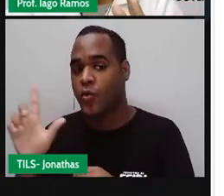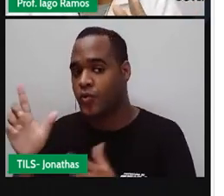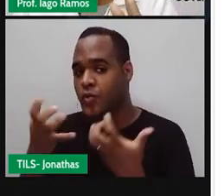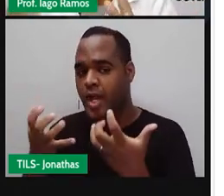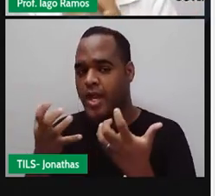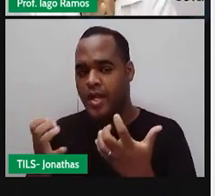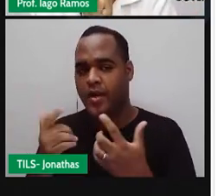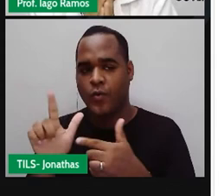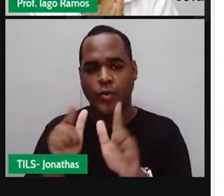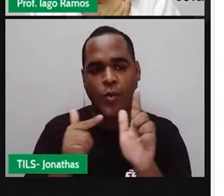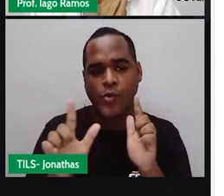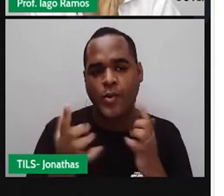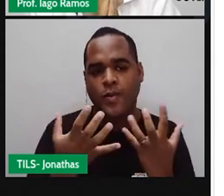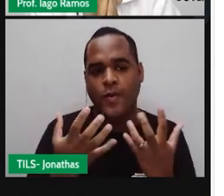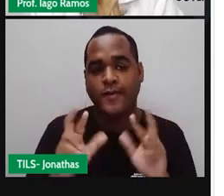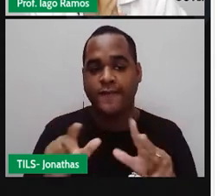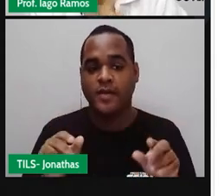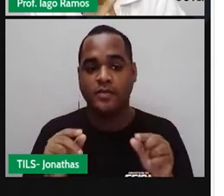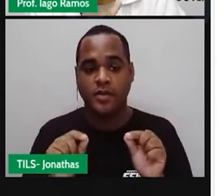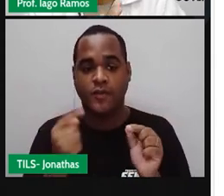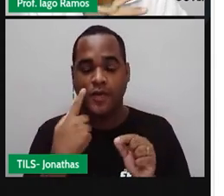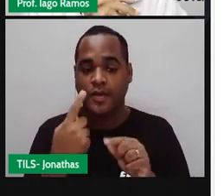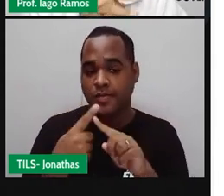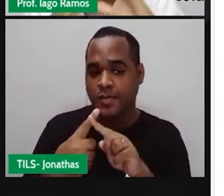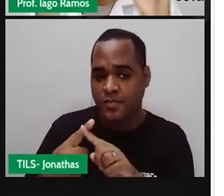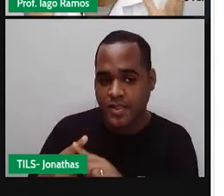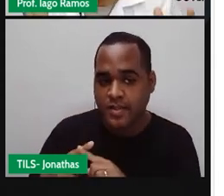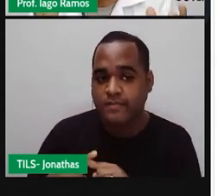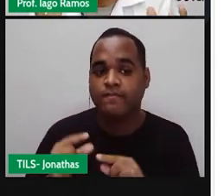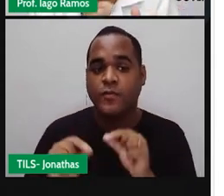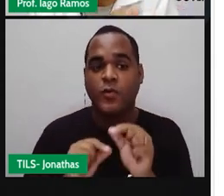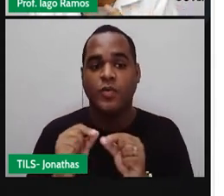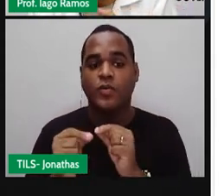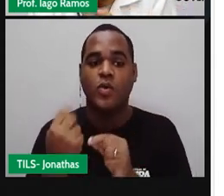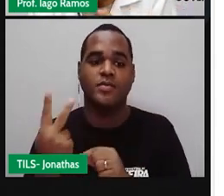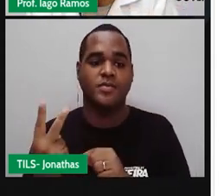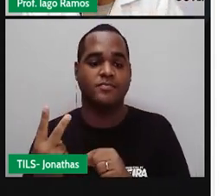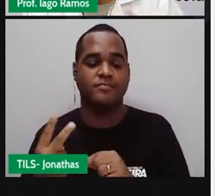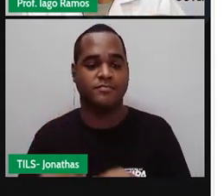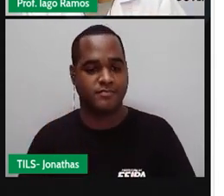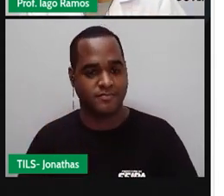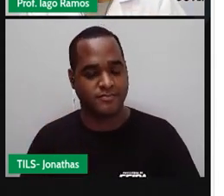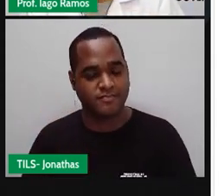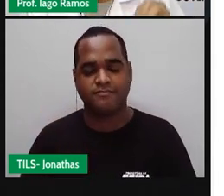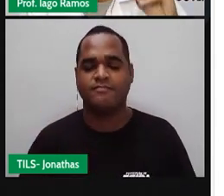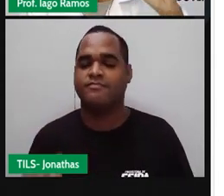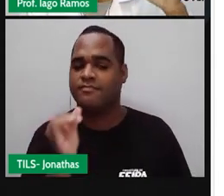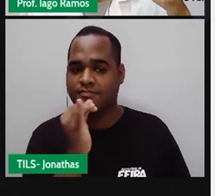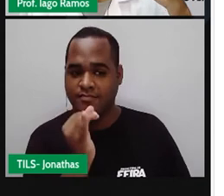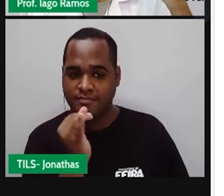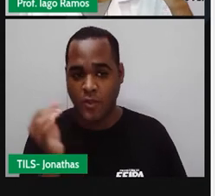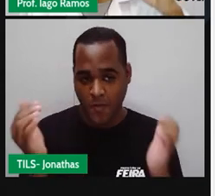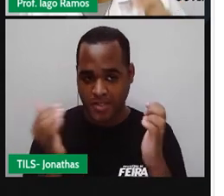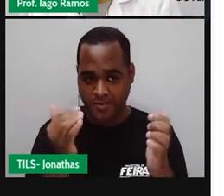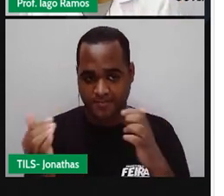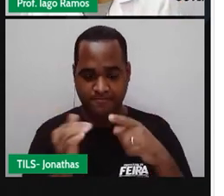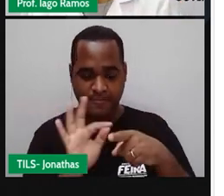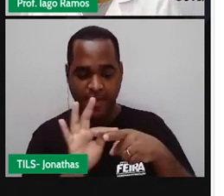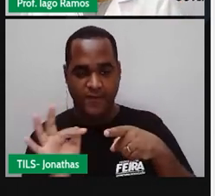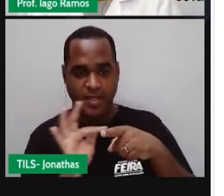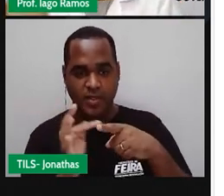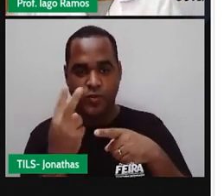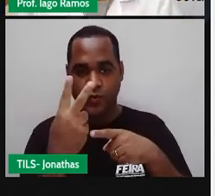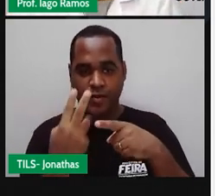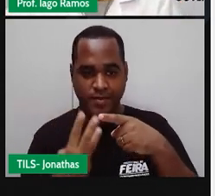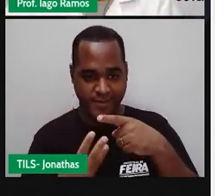outras equivalentes você faz multiplicações a partir de dois tá por exemplo se você tem a fração dois